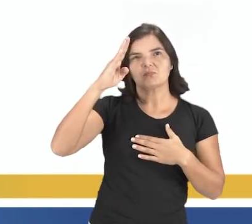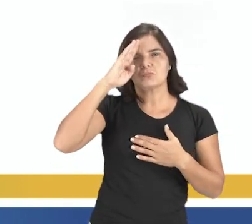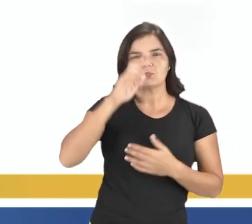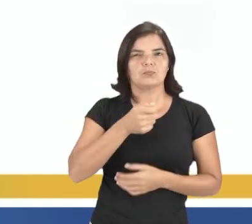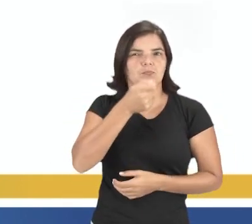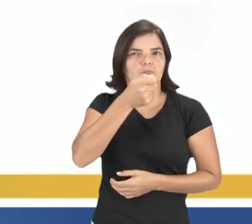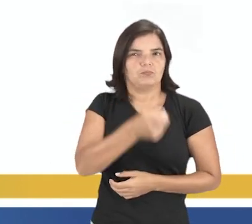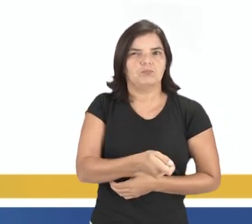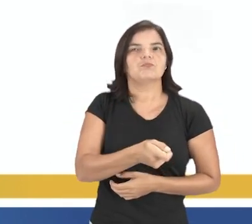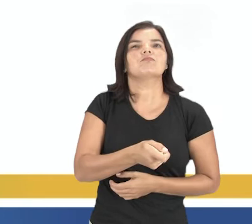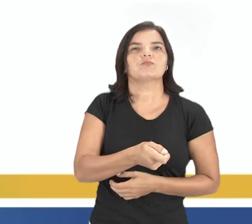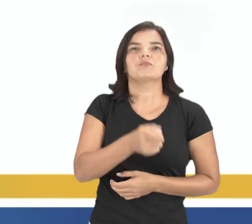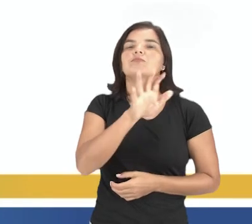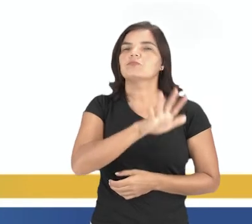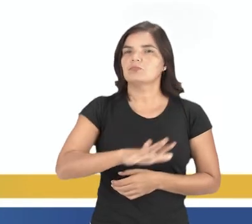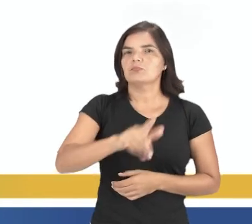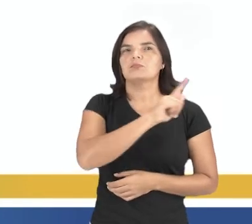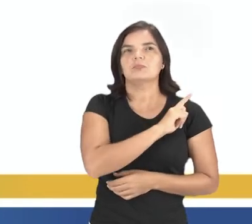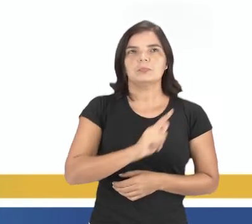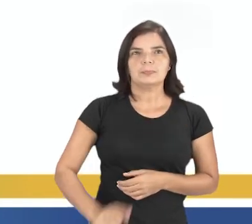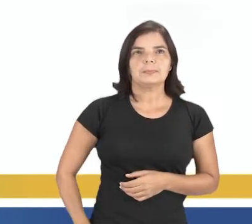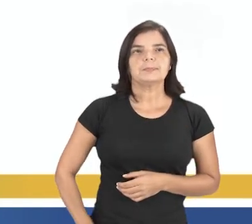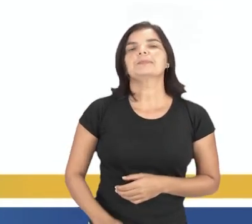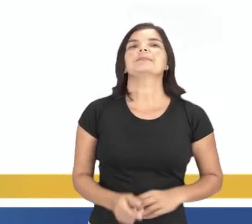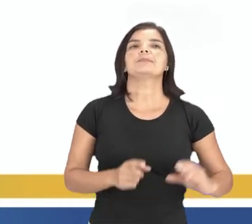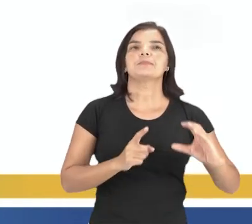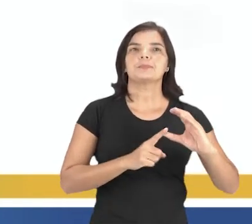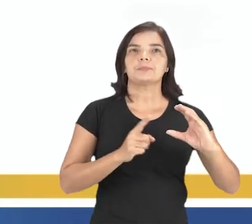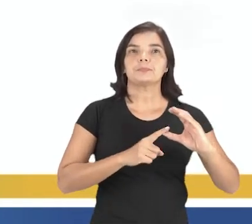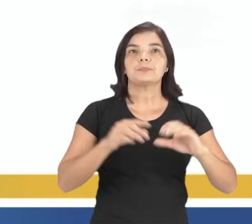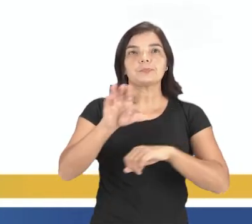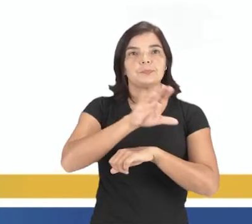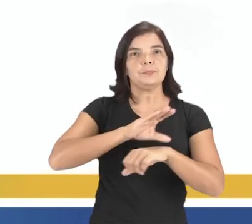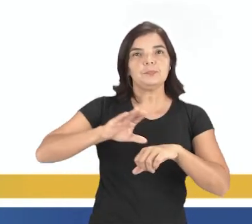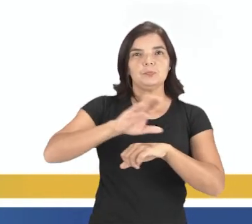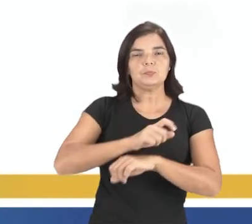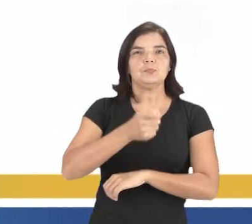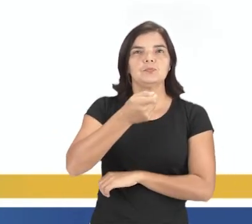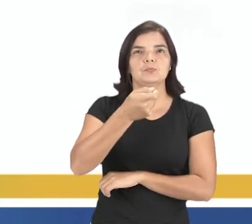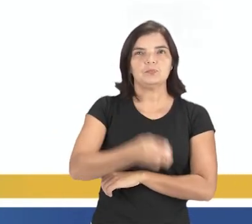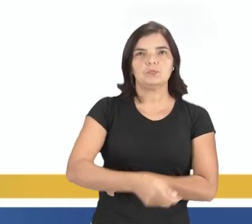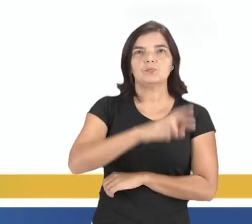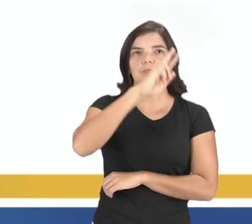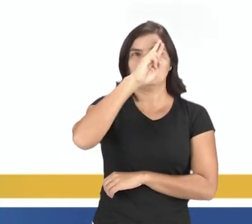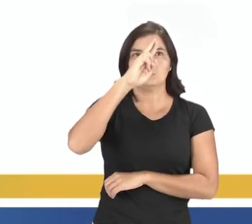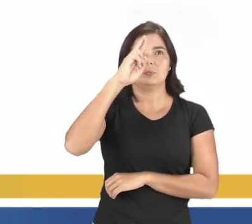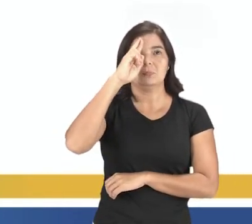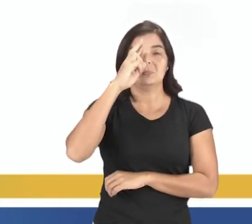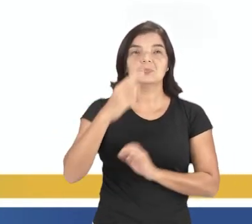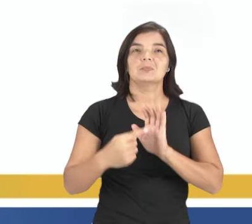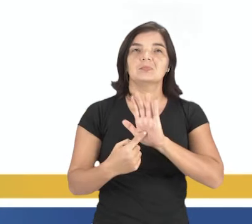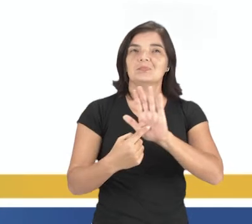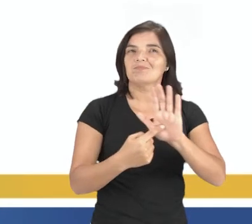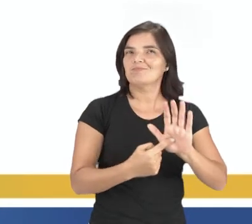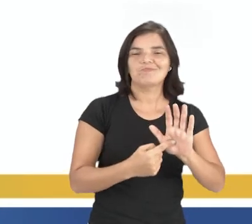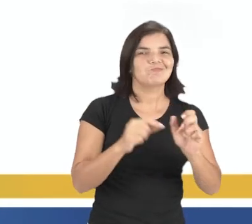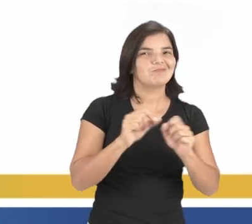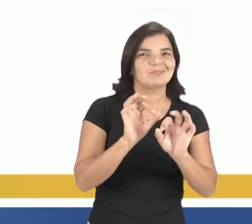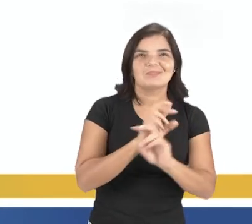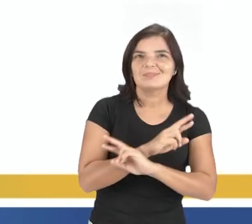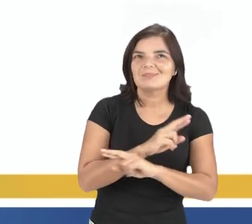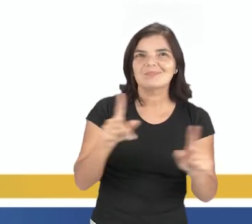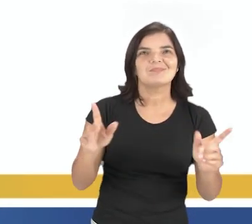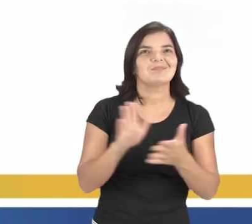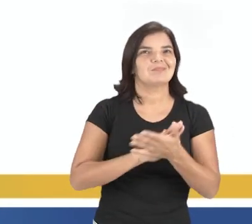general expõe a rigidez e a racionalidade do governo? C. A constituição de dinastias ao longo da história parece não